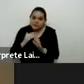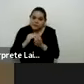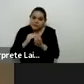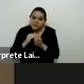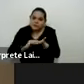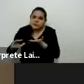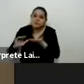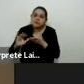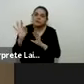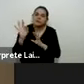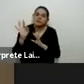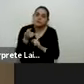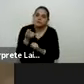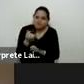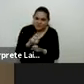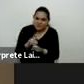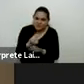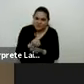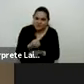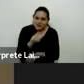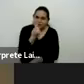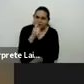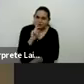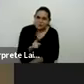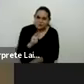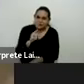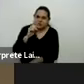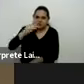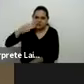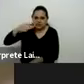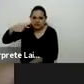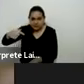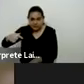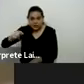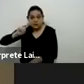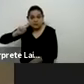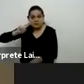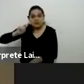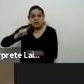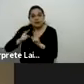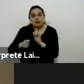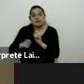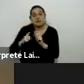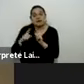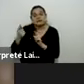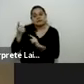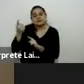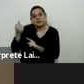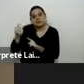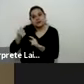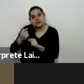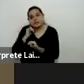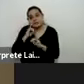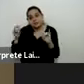embora tenha anunciado antes R$ 1.079. A ajuda emergencial vai cair de 600 para 300 e